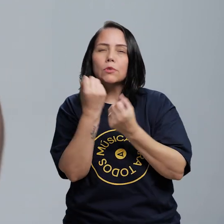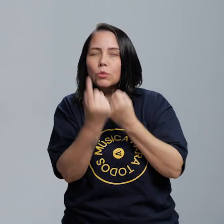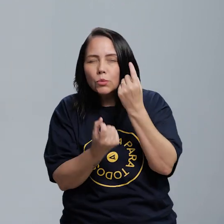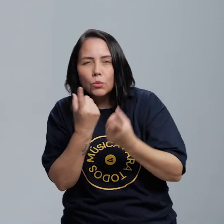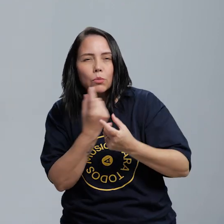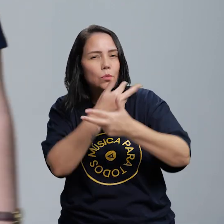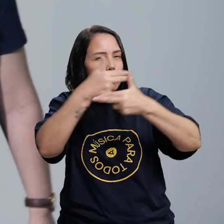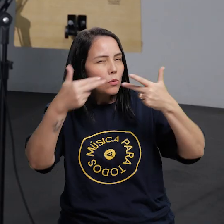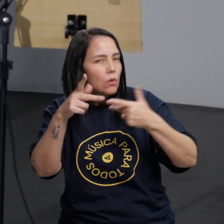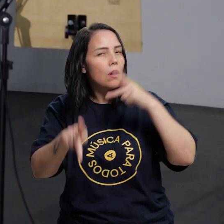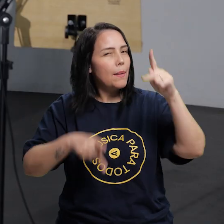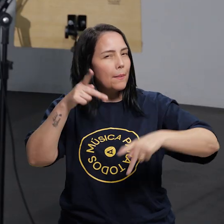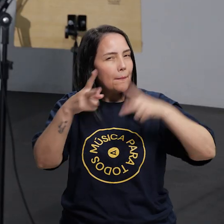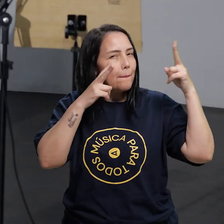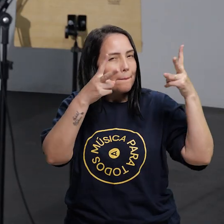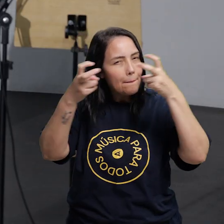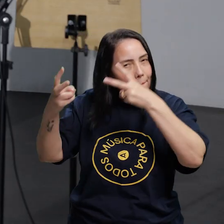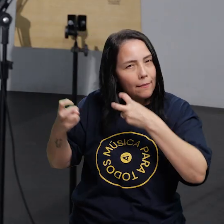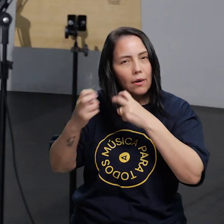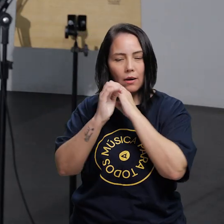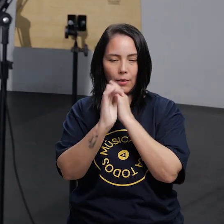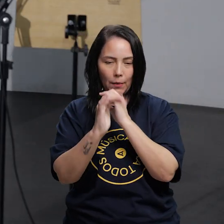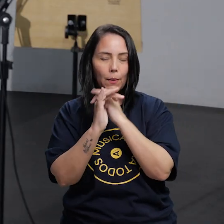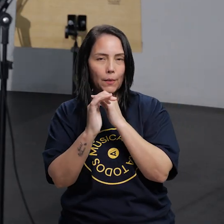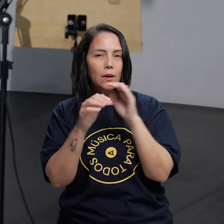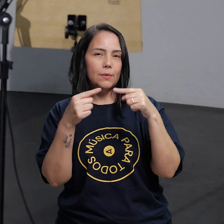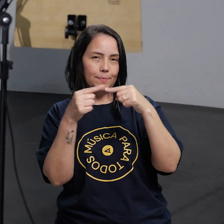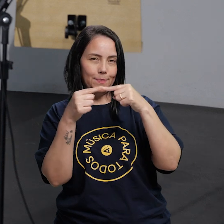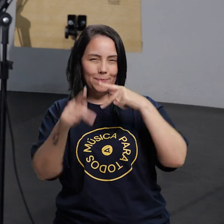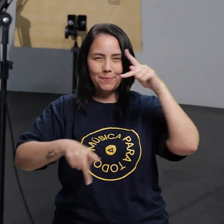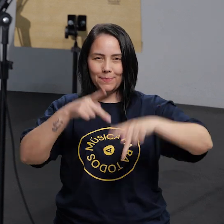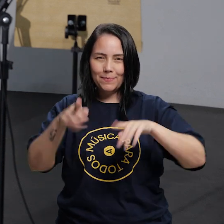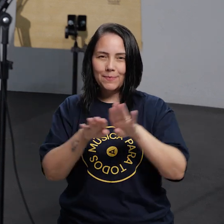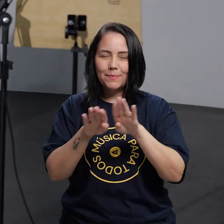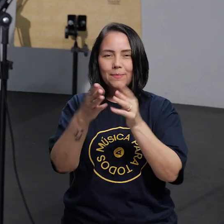popular, que vocês vão ver que a gente vai trazer a flauta aqui no popular também. Agora eu convido a